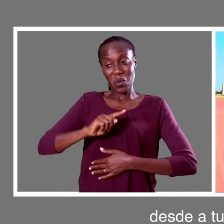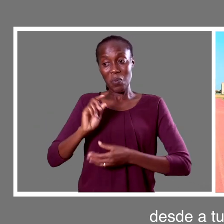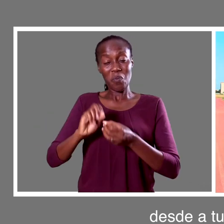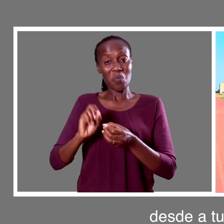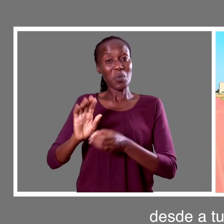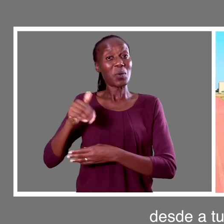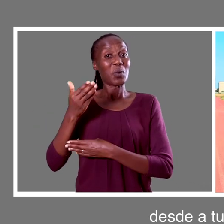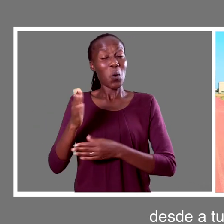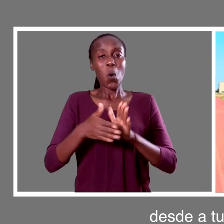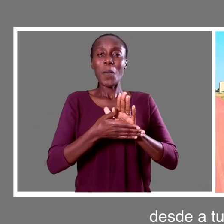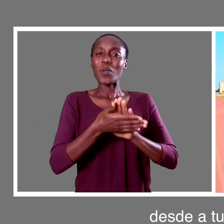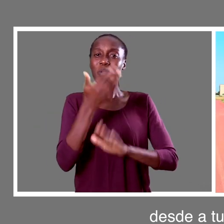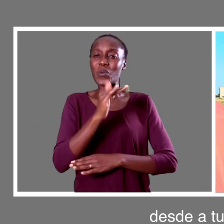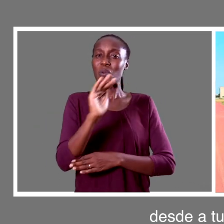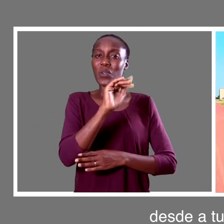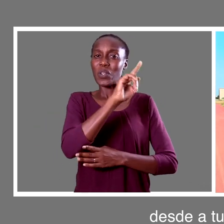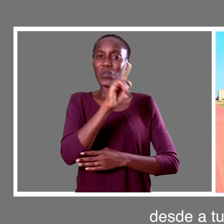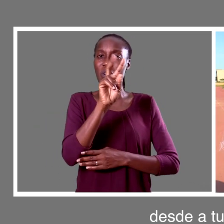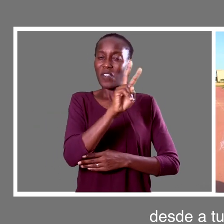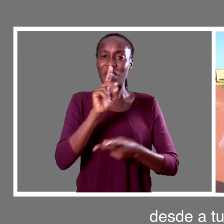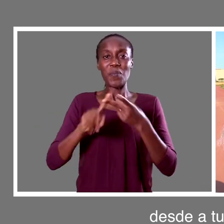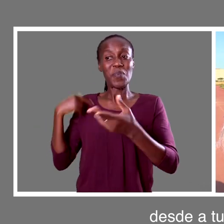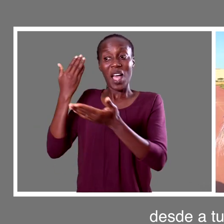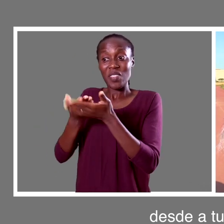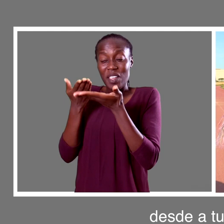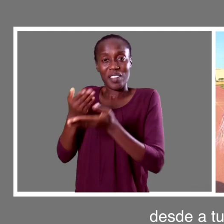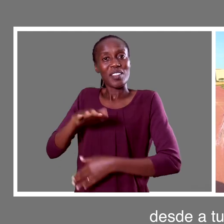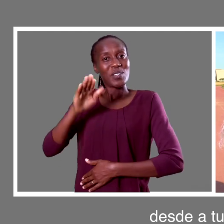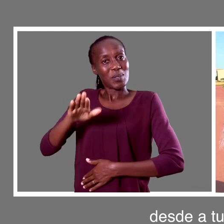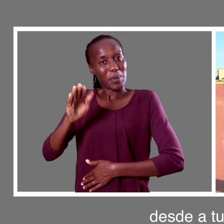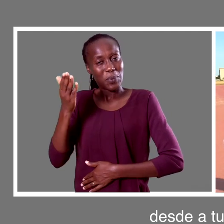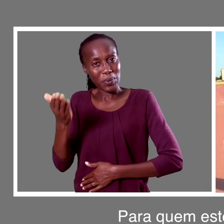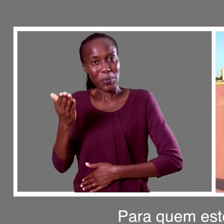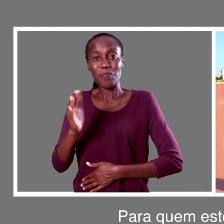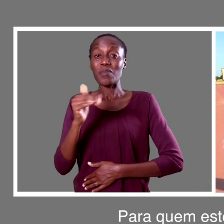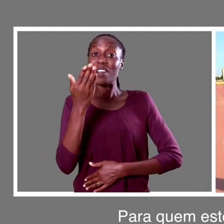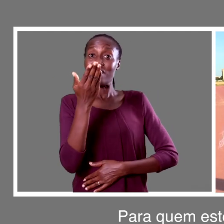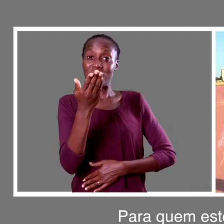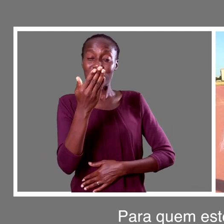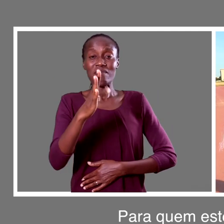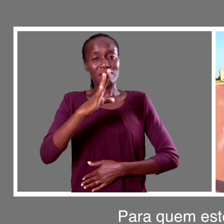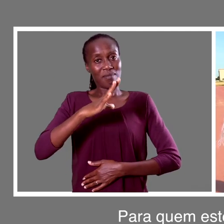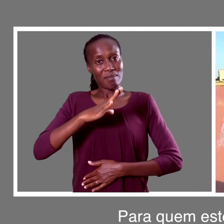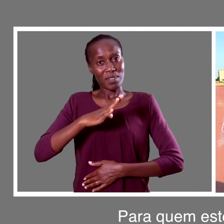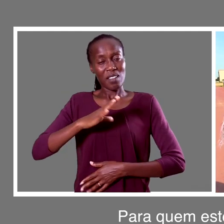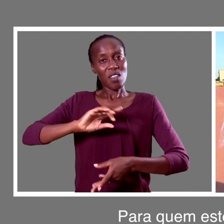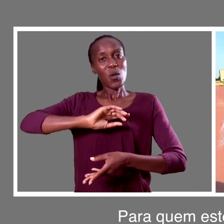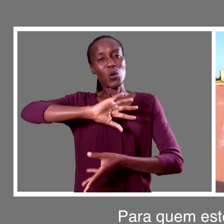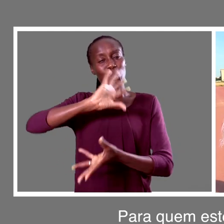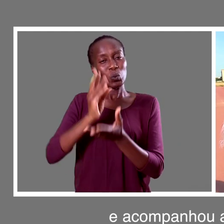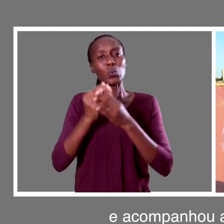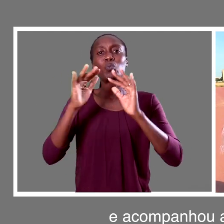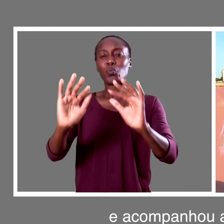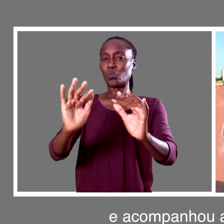partir mesmo da tua zona, Zona Verde, até aqui no Estádio Nacional do Zimbabwe. Para si, que esteve em nossa